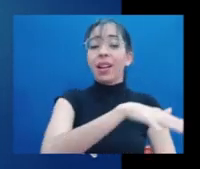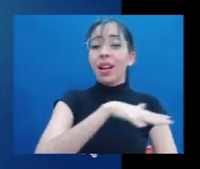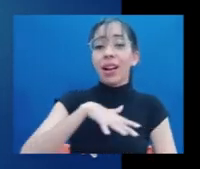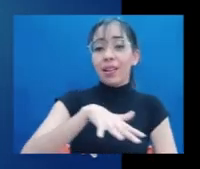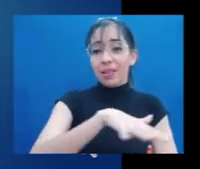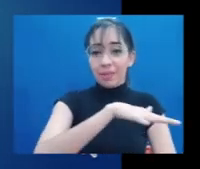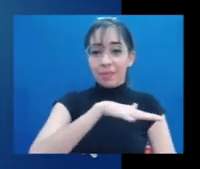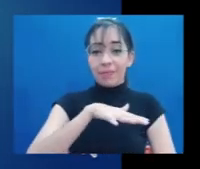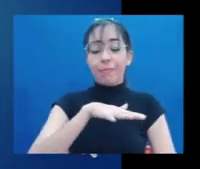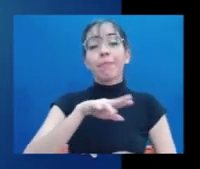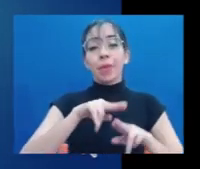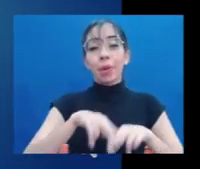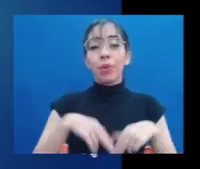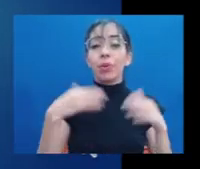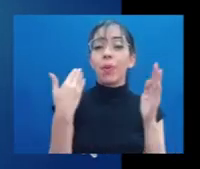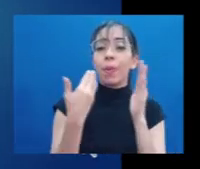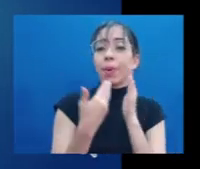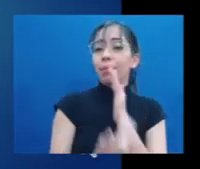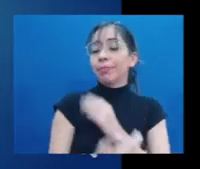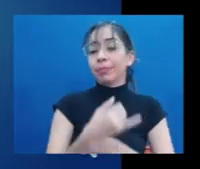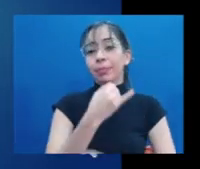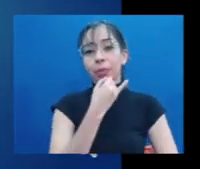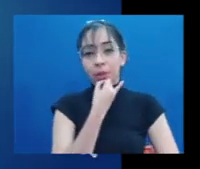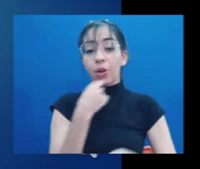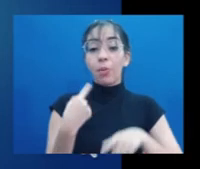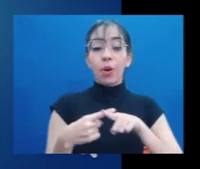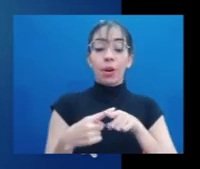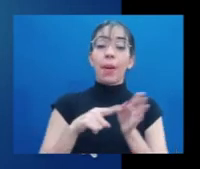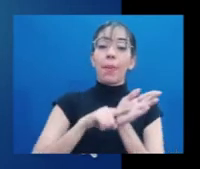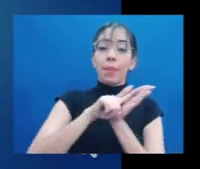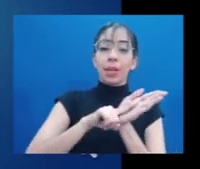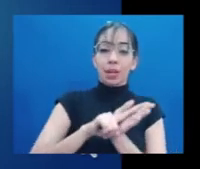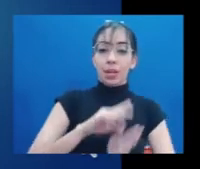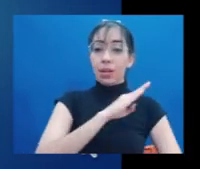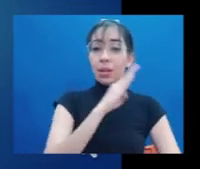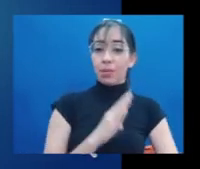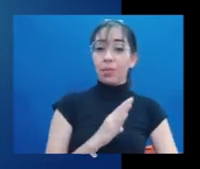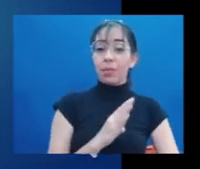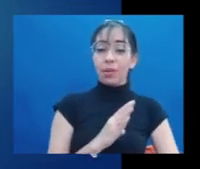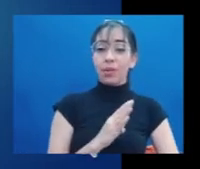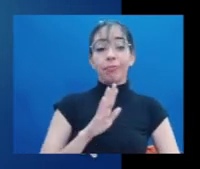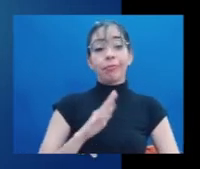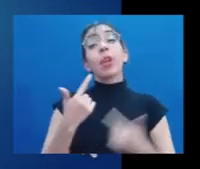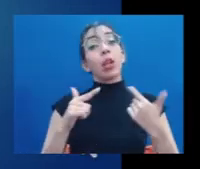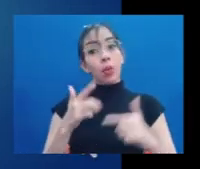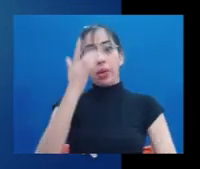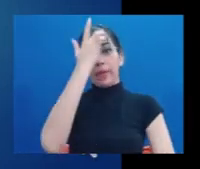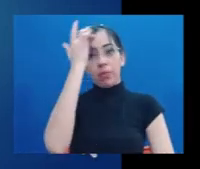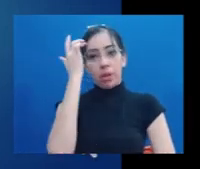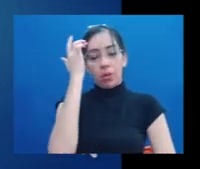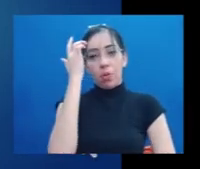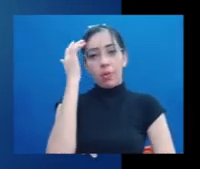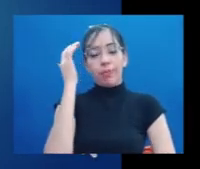um ato, né, como esse, numa condição insegura, acabou gerando, né, essa lástima que a gente